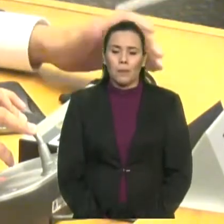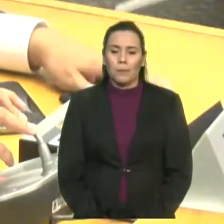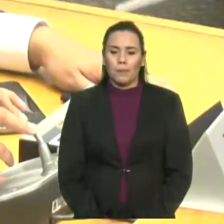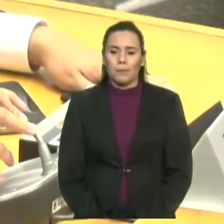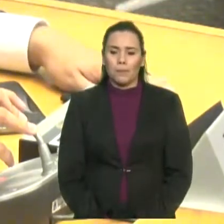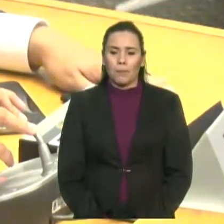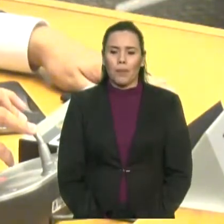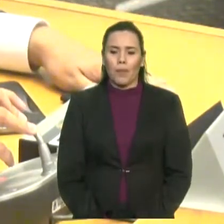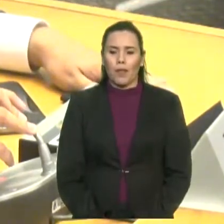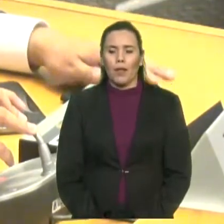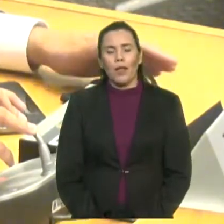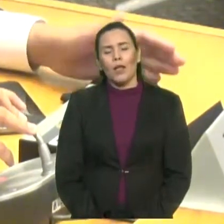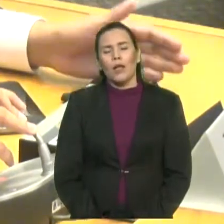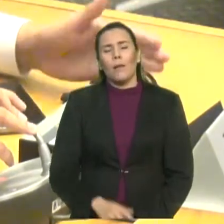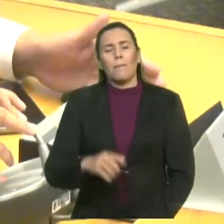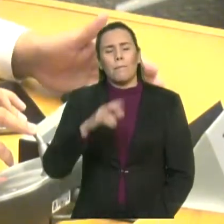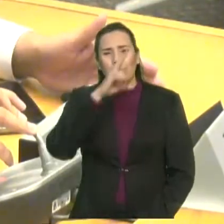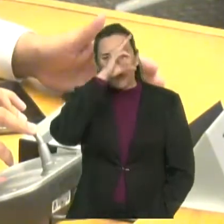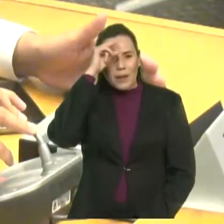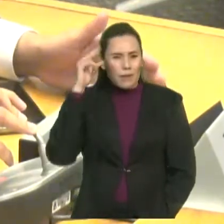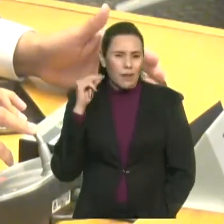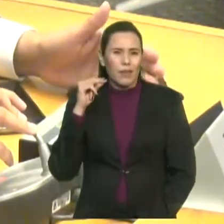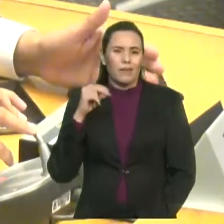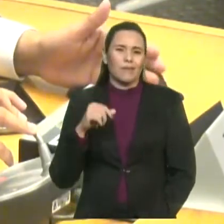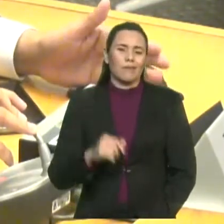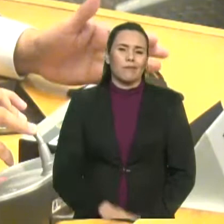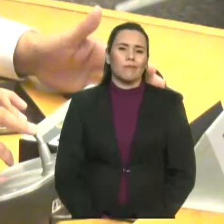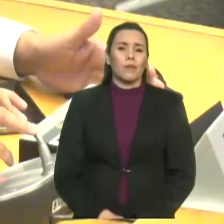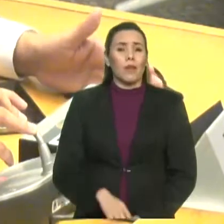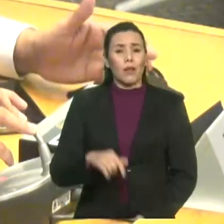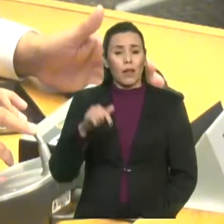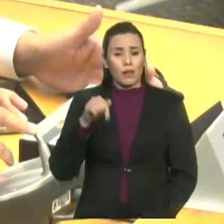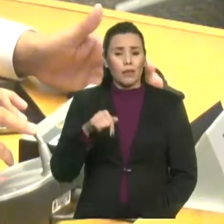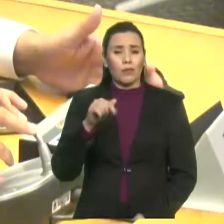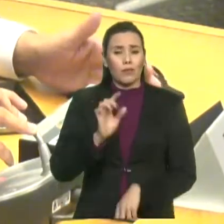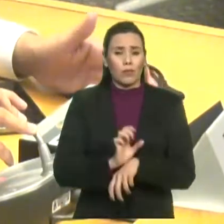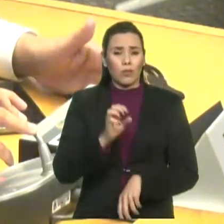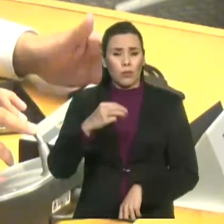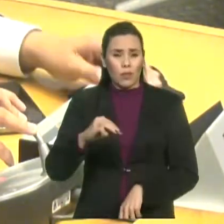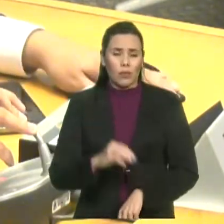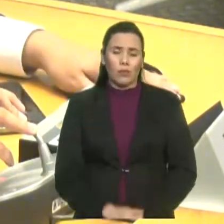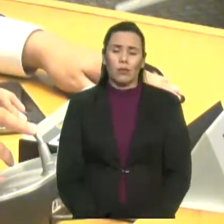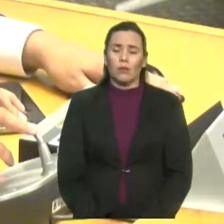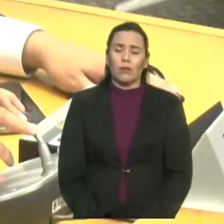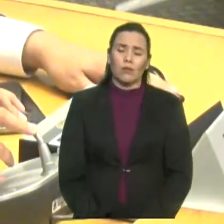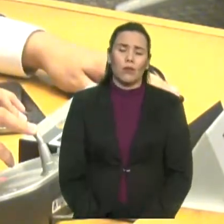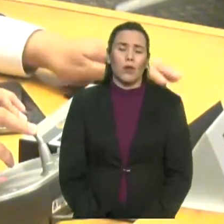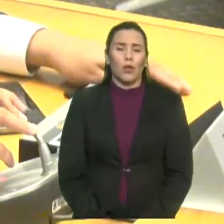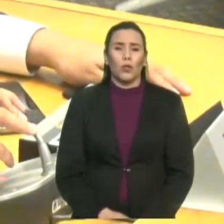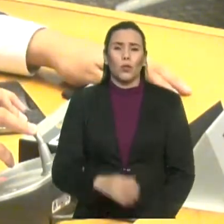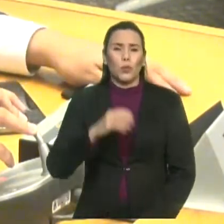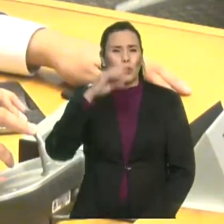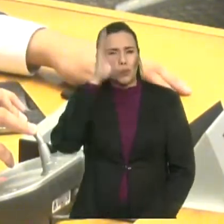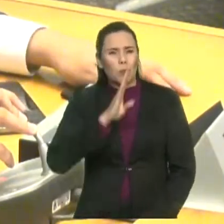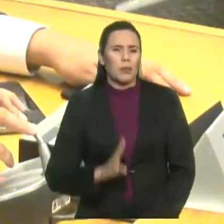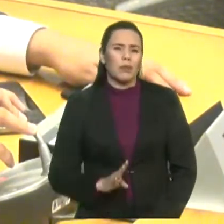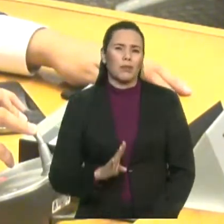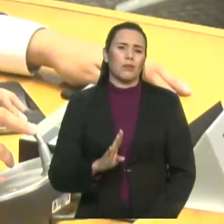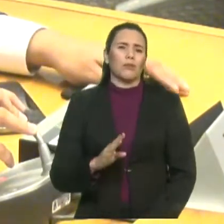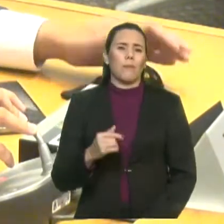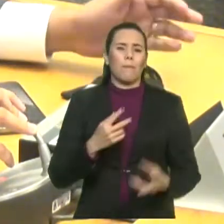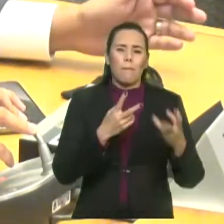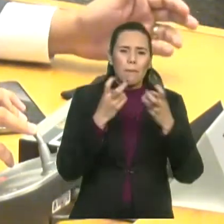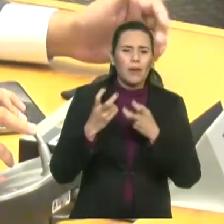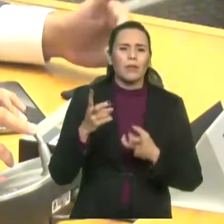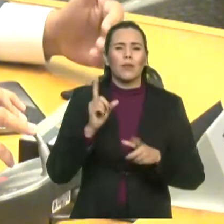em todo o Brasil, trabalhar tanto no segundo mandato como o prefeito Edvaldo trabalhou.